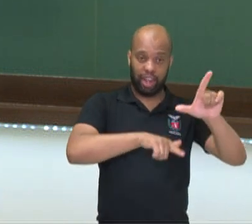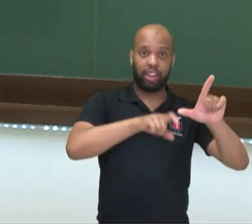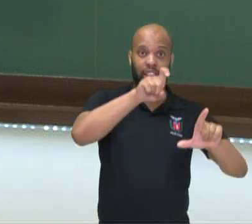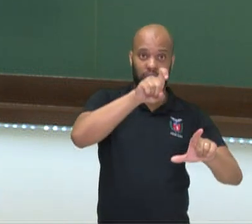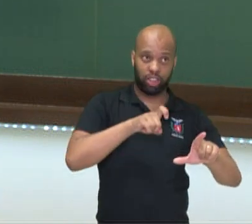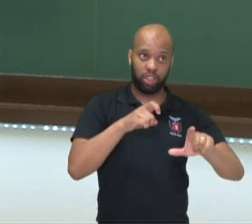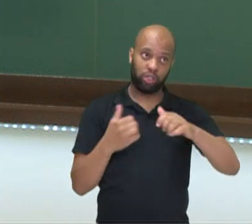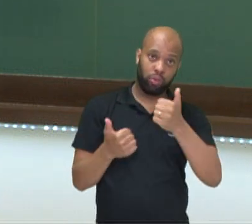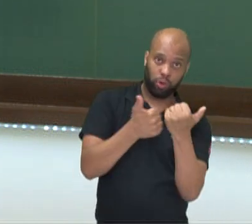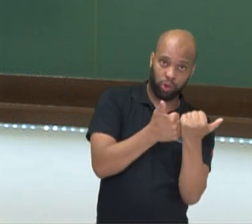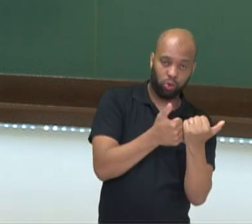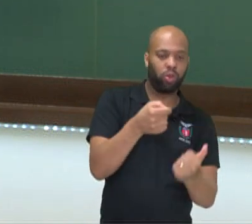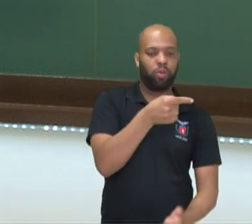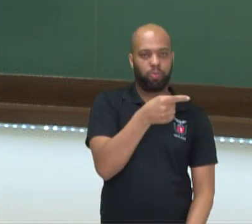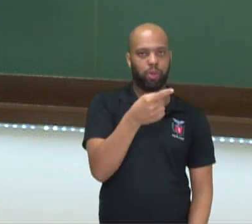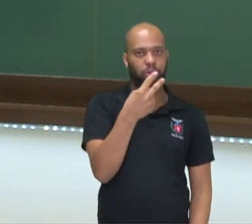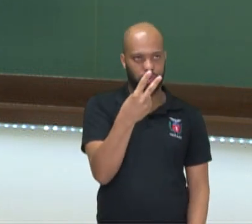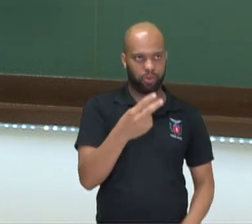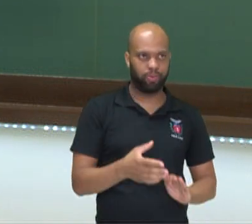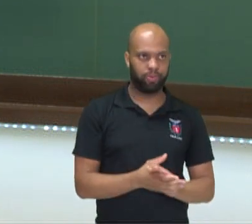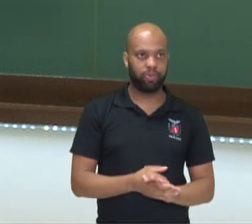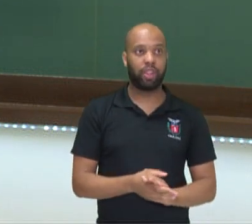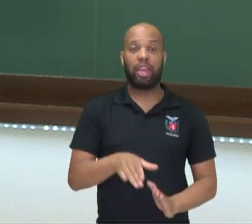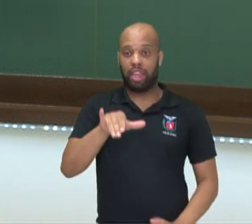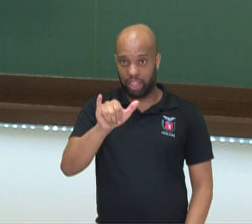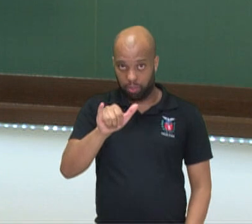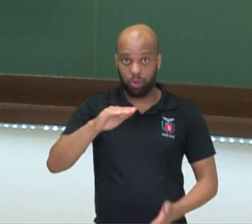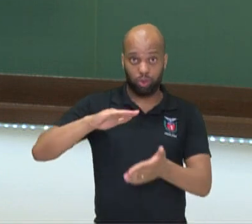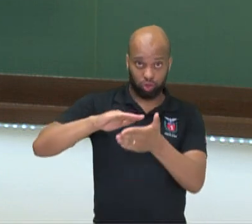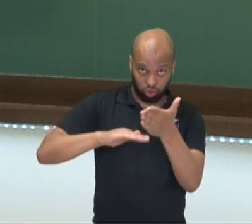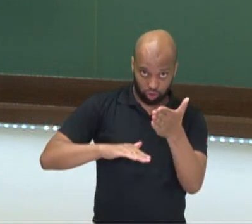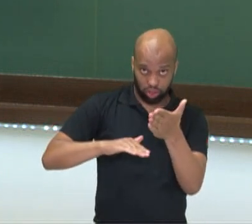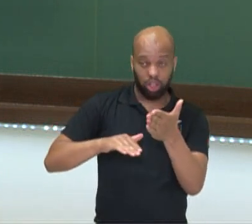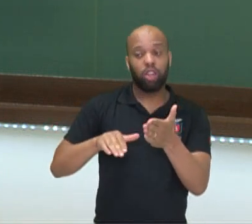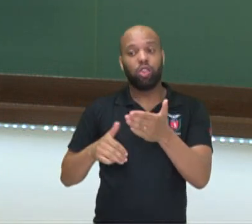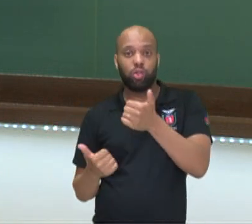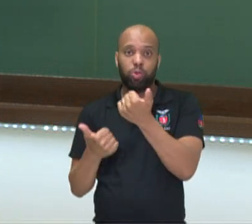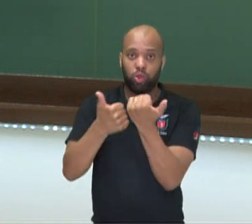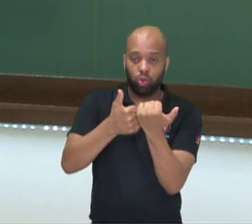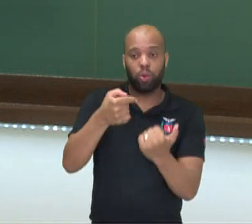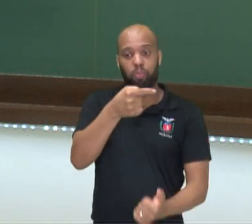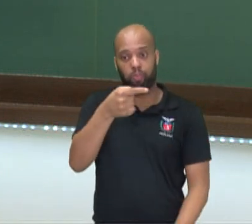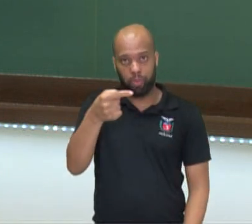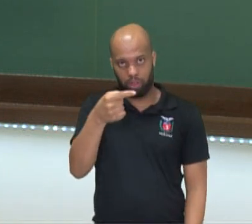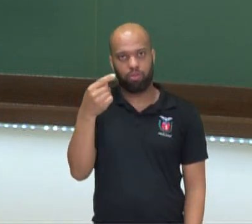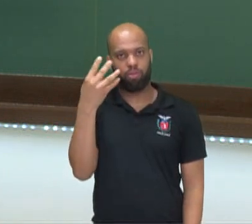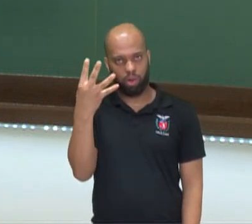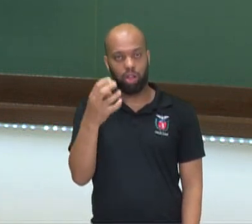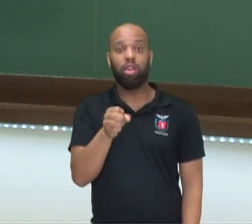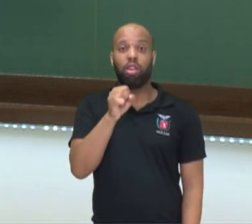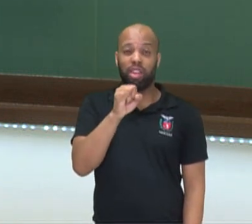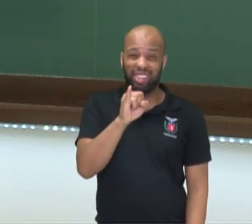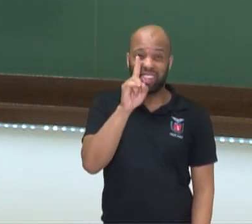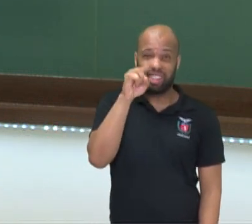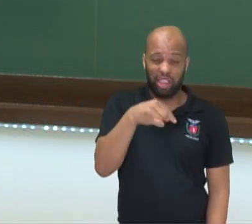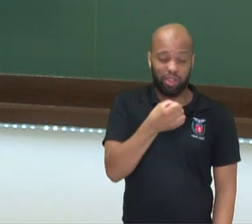o menos 4 no lugar do y. Quando você substituir por número negativo, você tem que usar